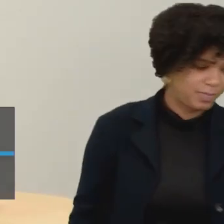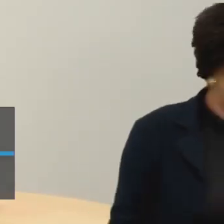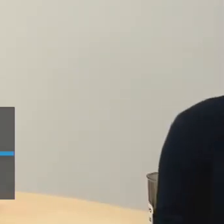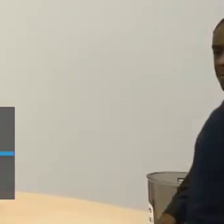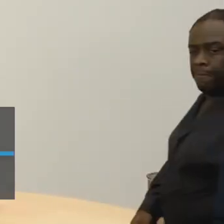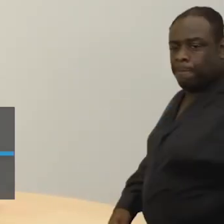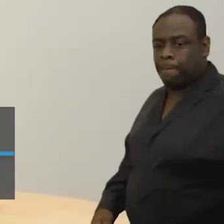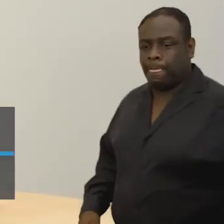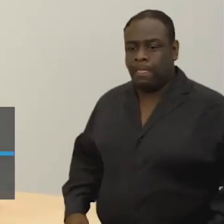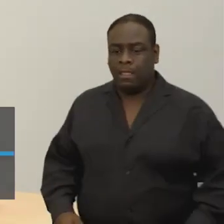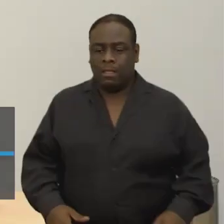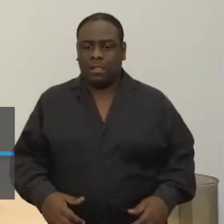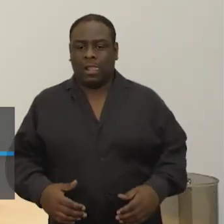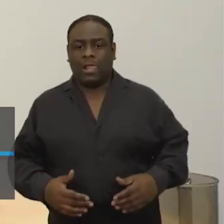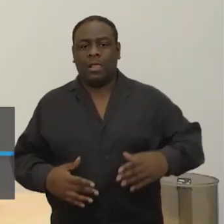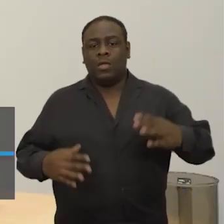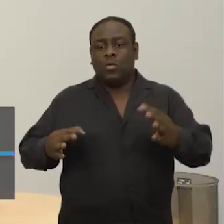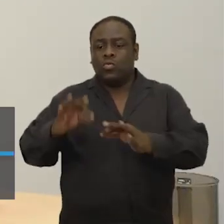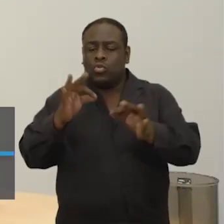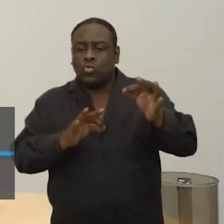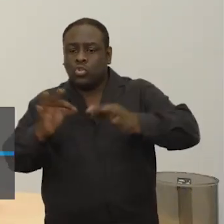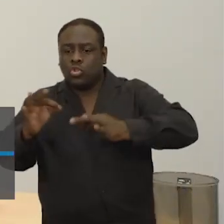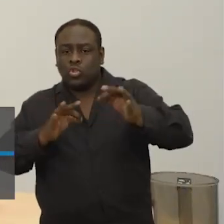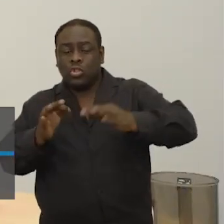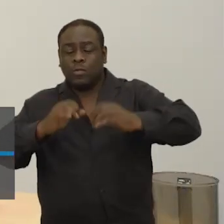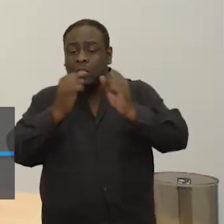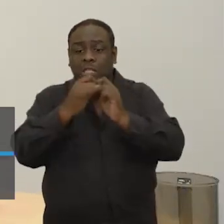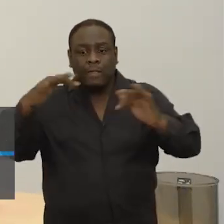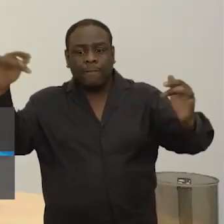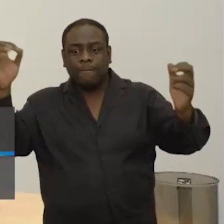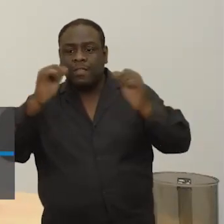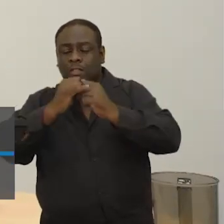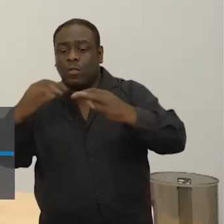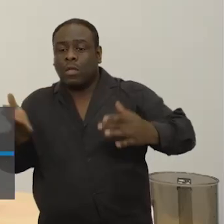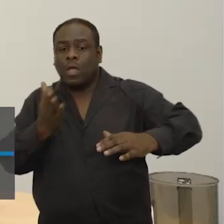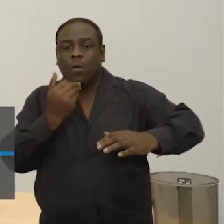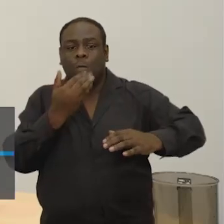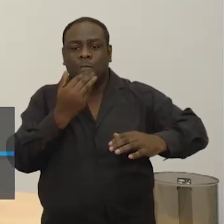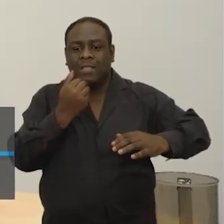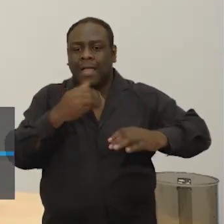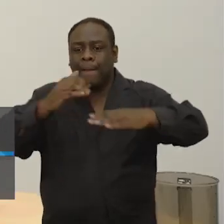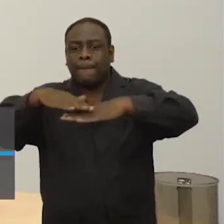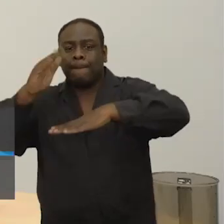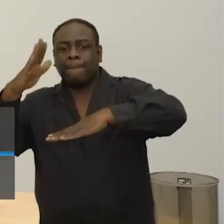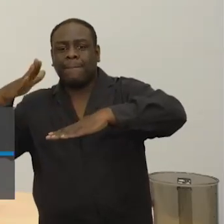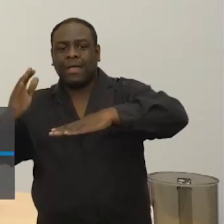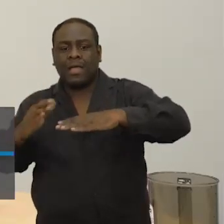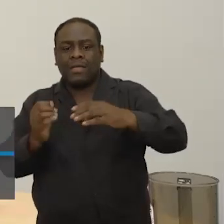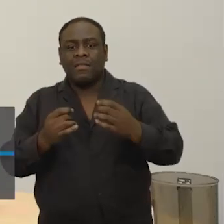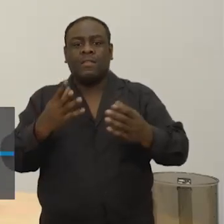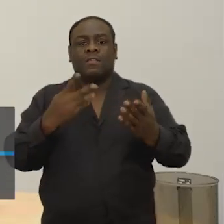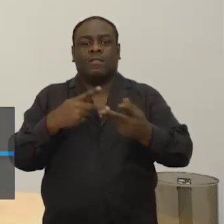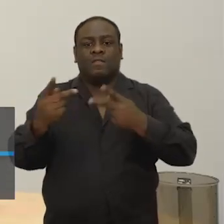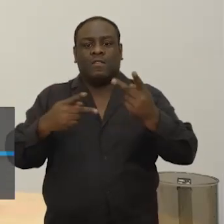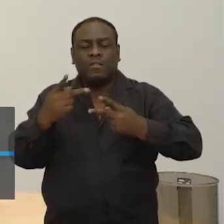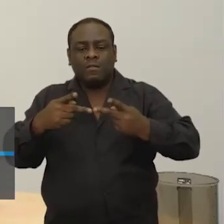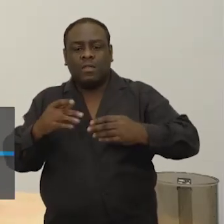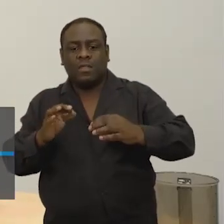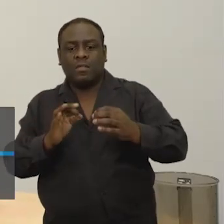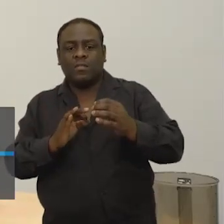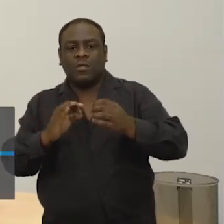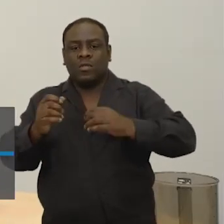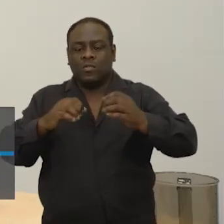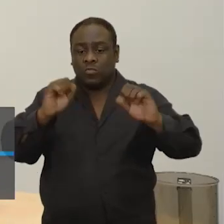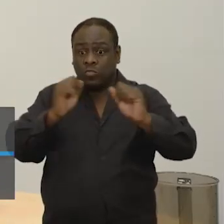nos alimentos colocam algum tipo de brilho, algo que dá mais, né, destaque, porque a cor vermelha também ressalta só. Ela fica